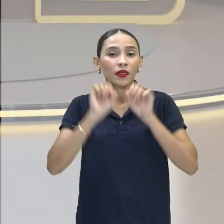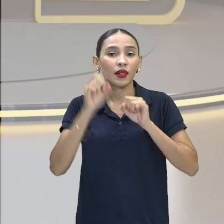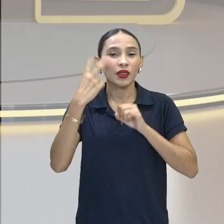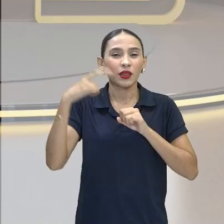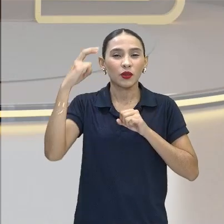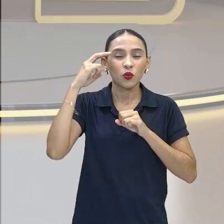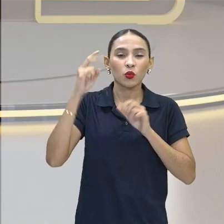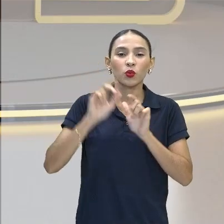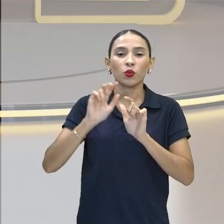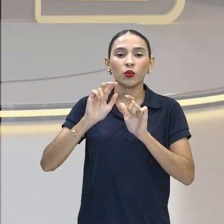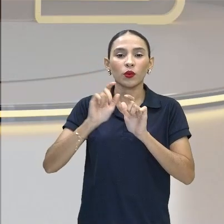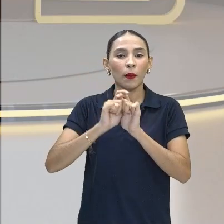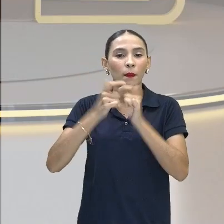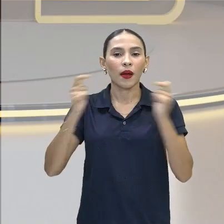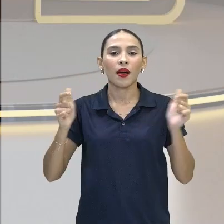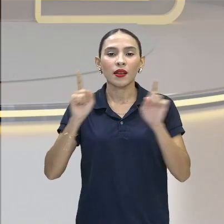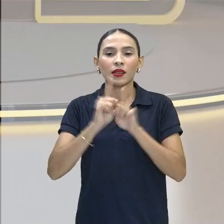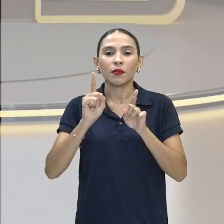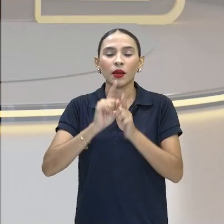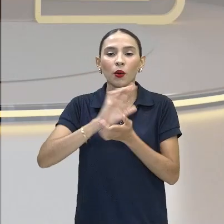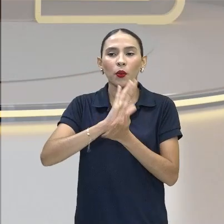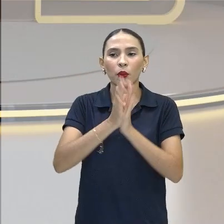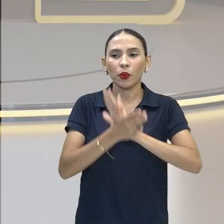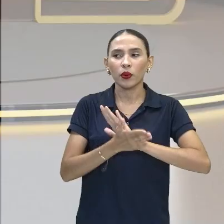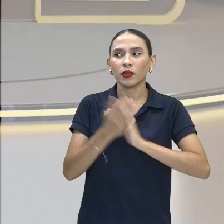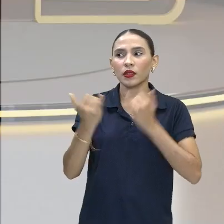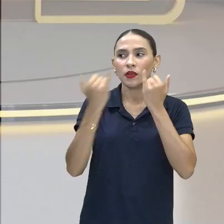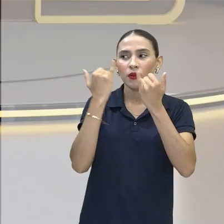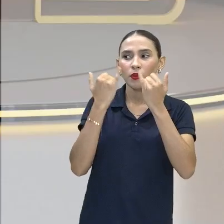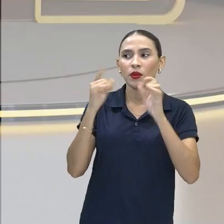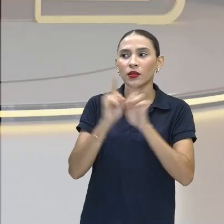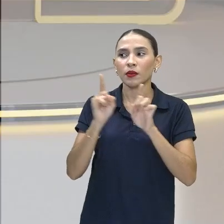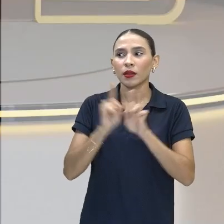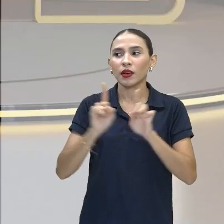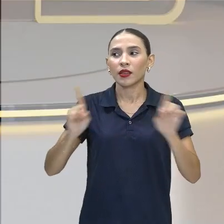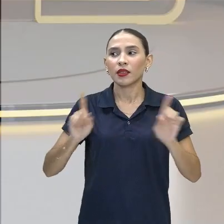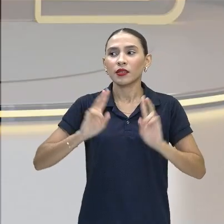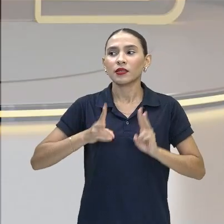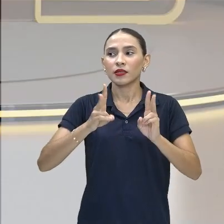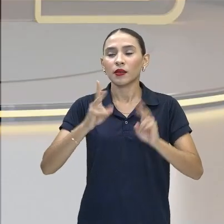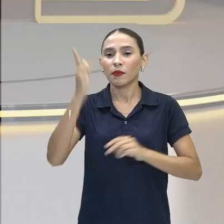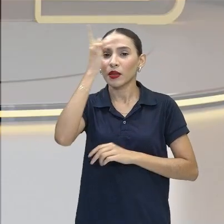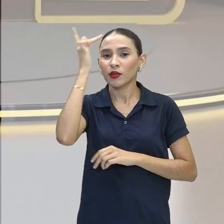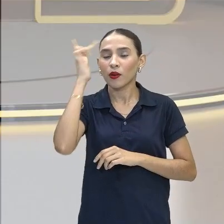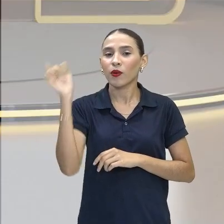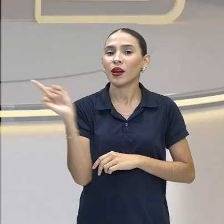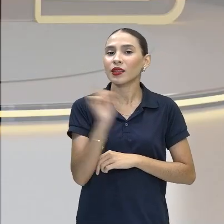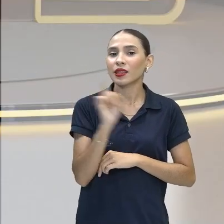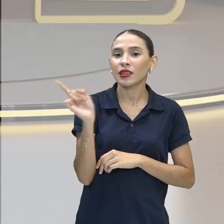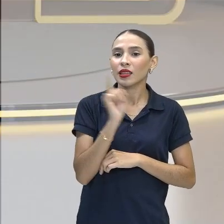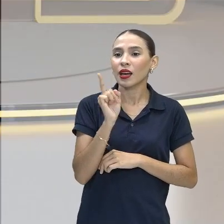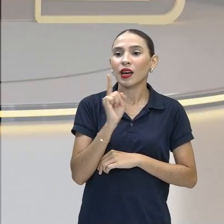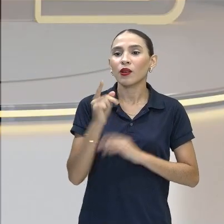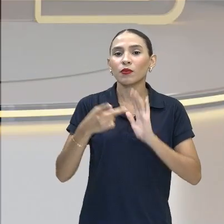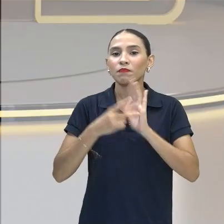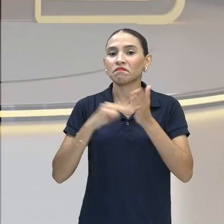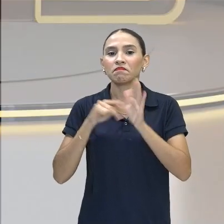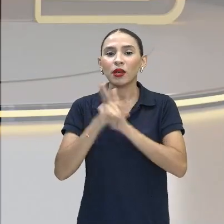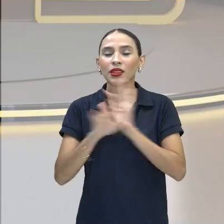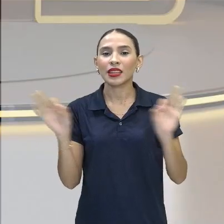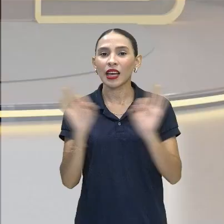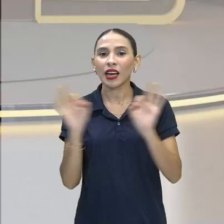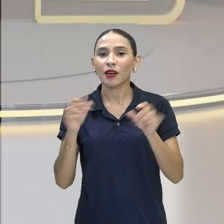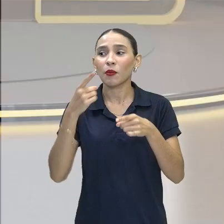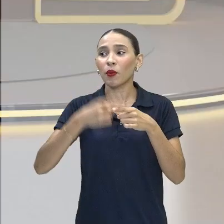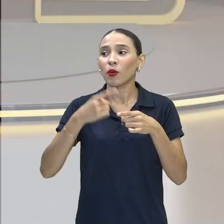massa, massificando as informações, o enlatado, que ele dizia que as pessoas não se questionavam, porque